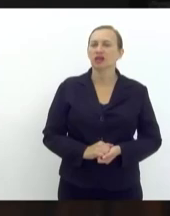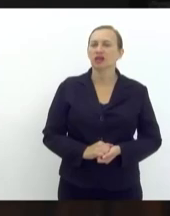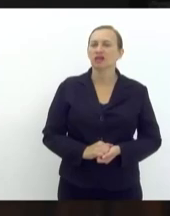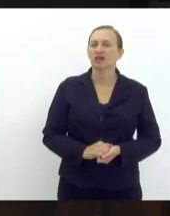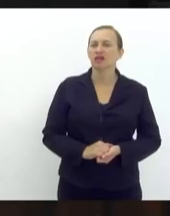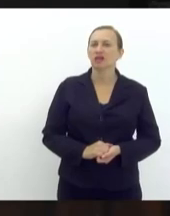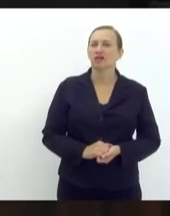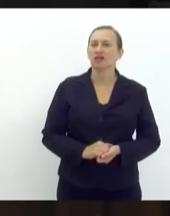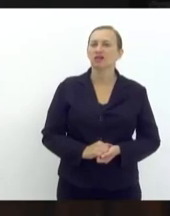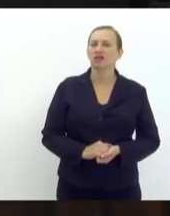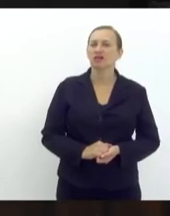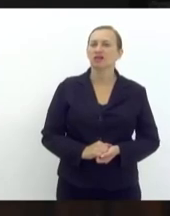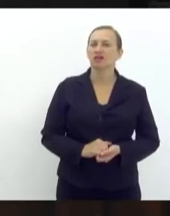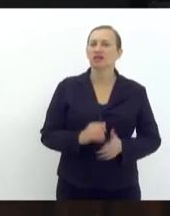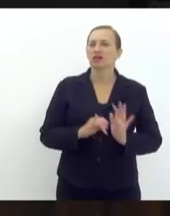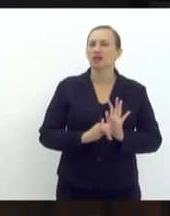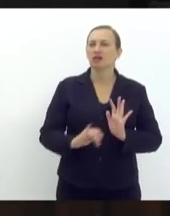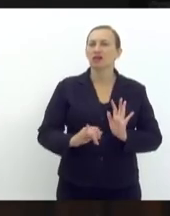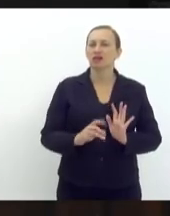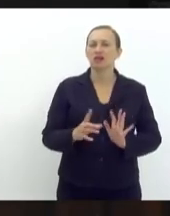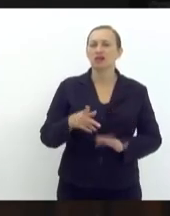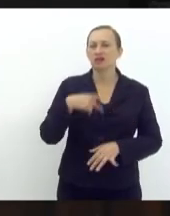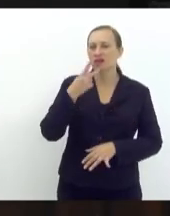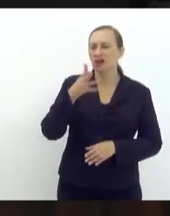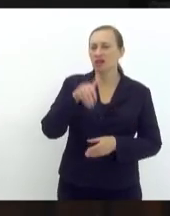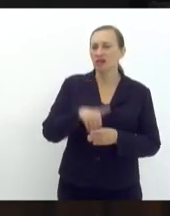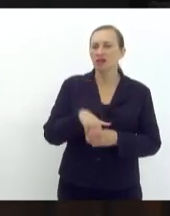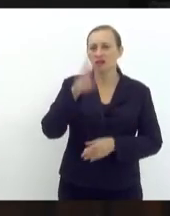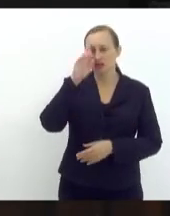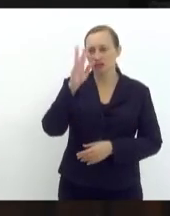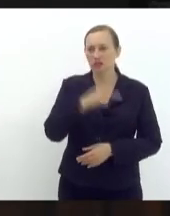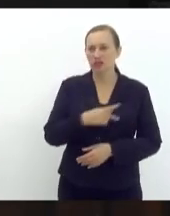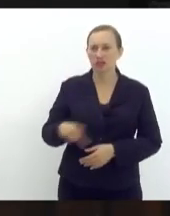vai a promulgação declaração de voto presente